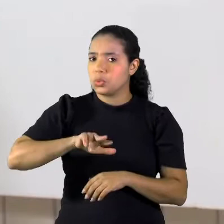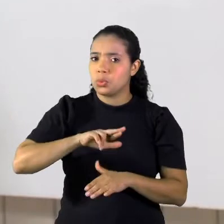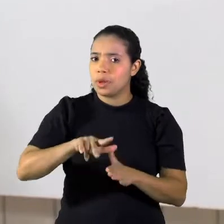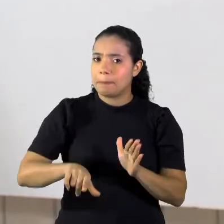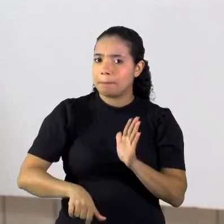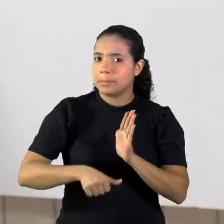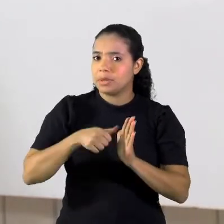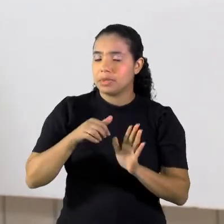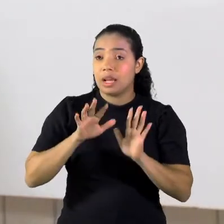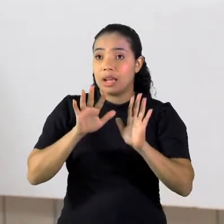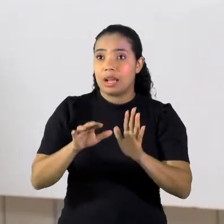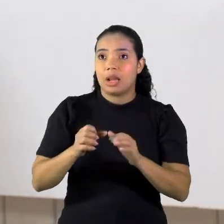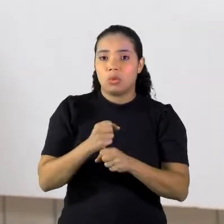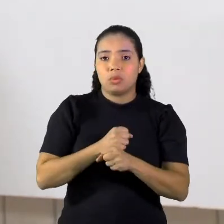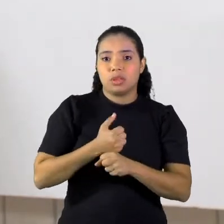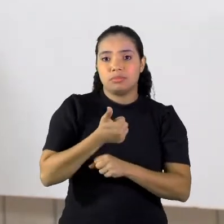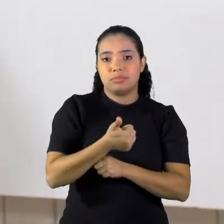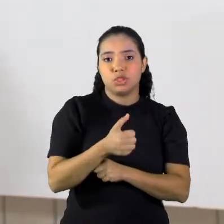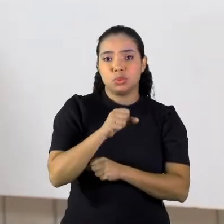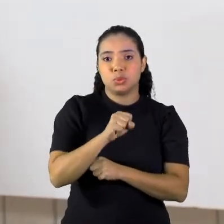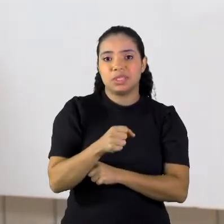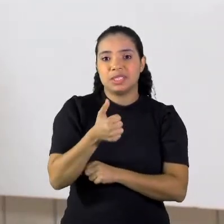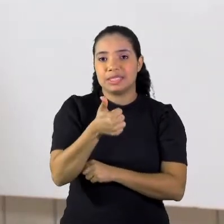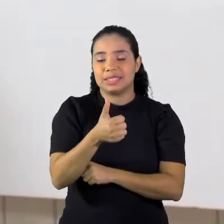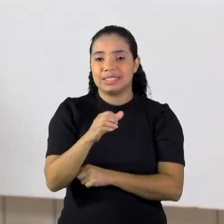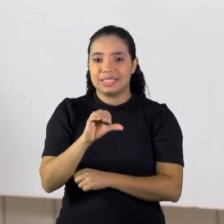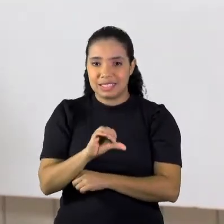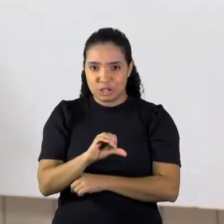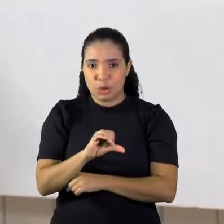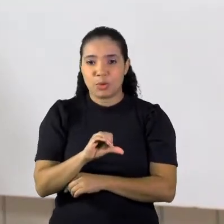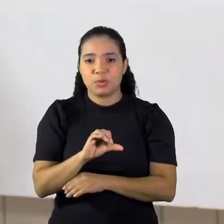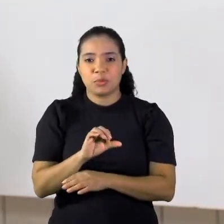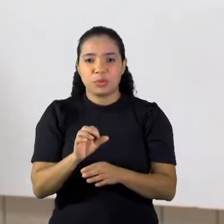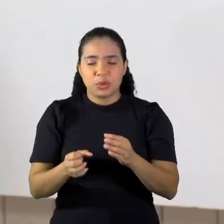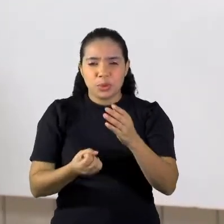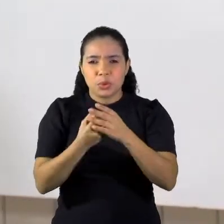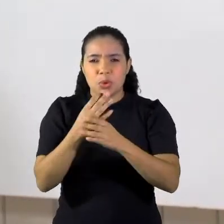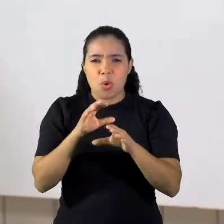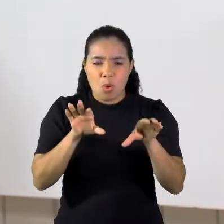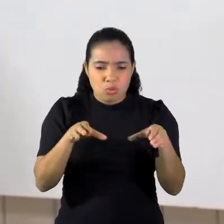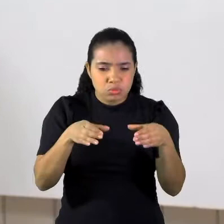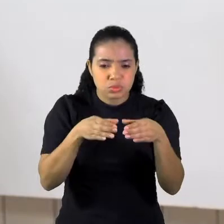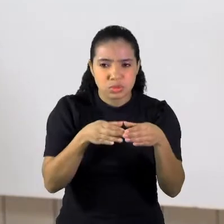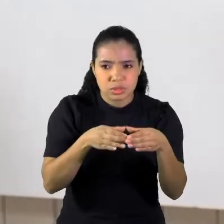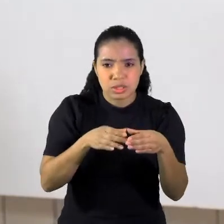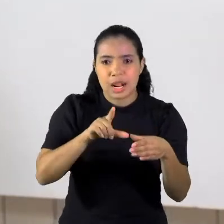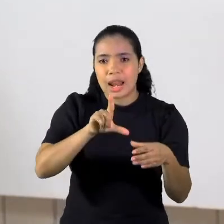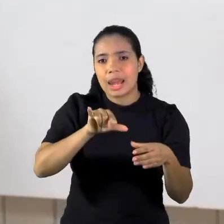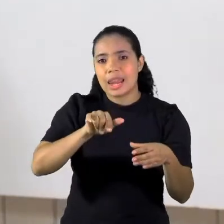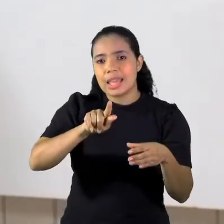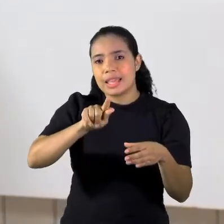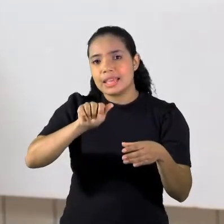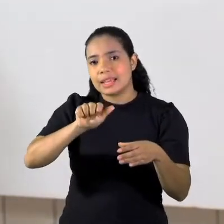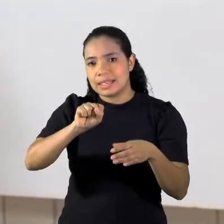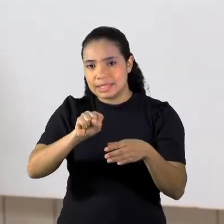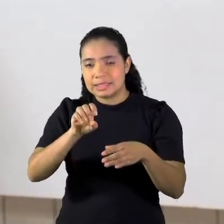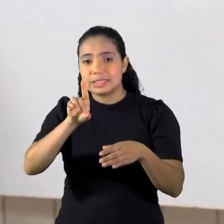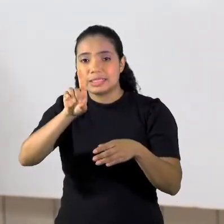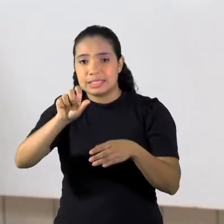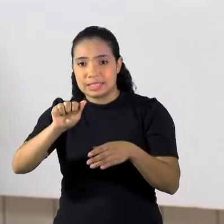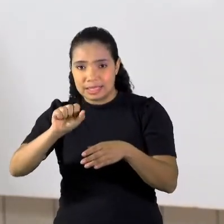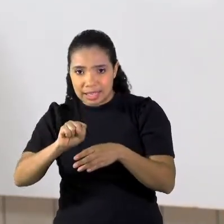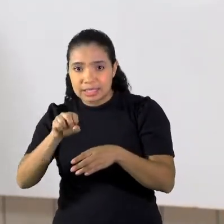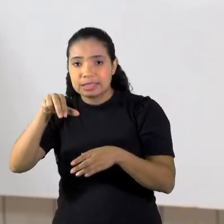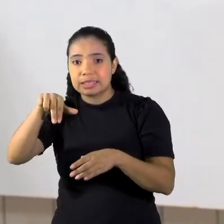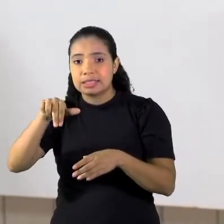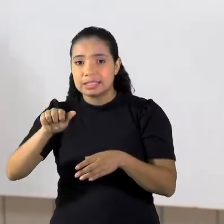Em 1819, teve uma organização chamada Liga das Nações. A Liga das